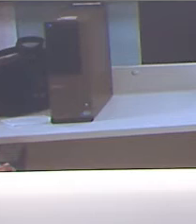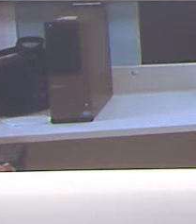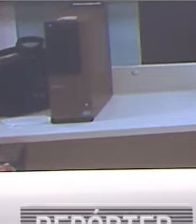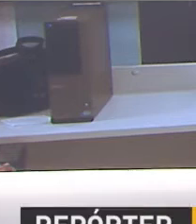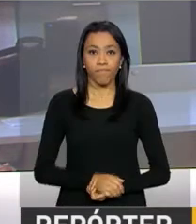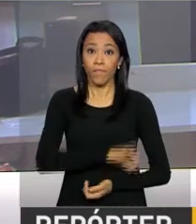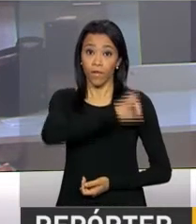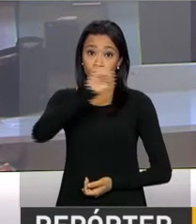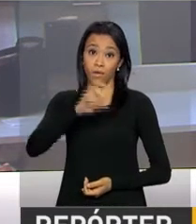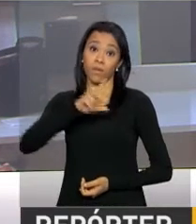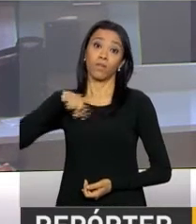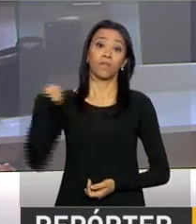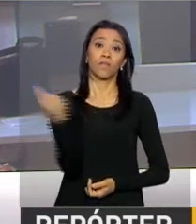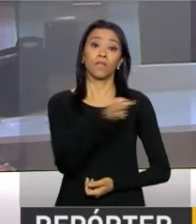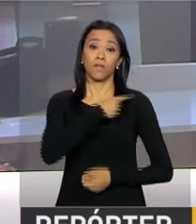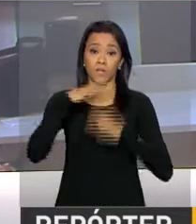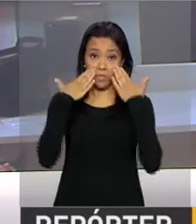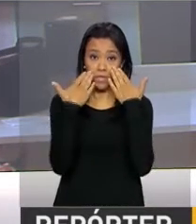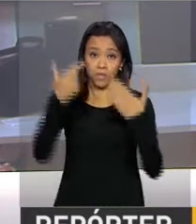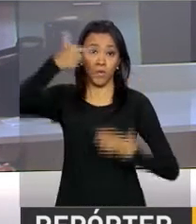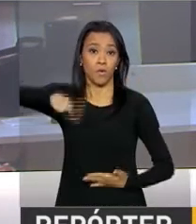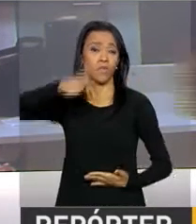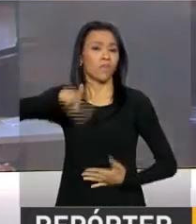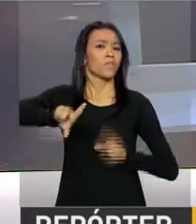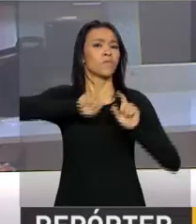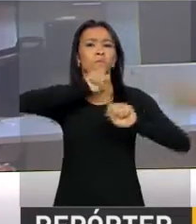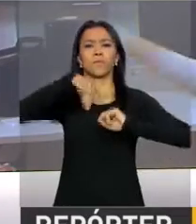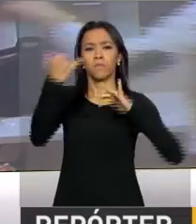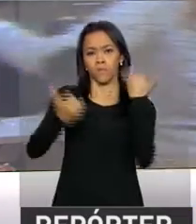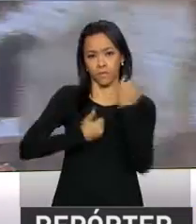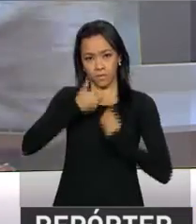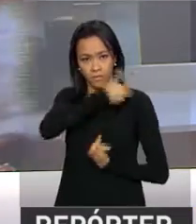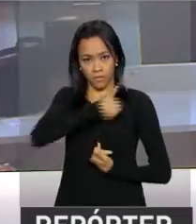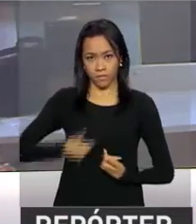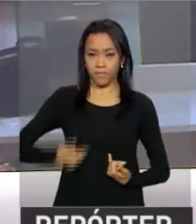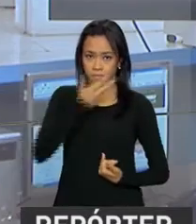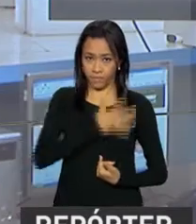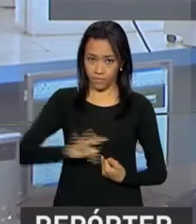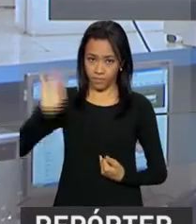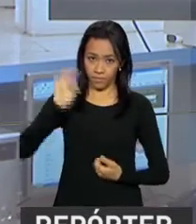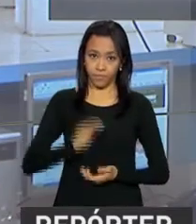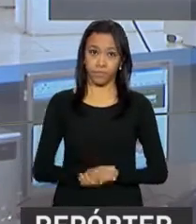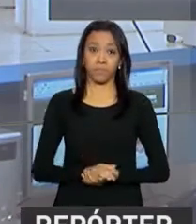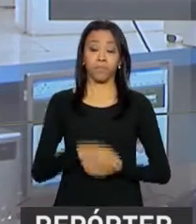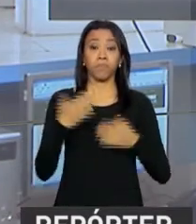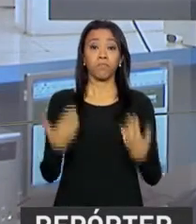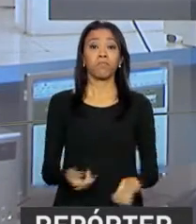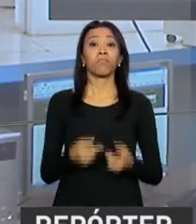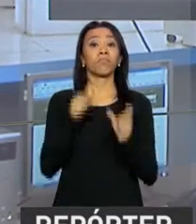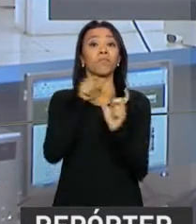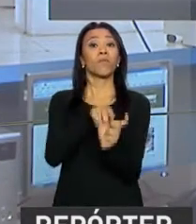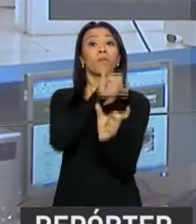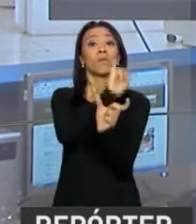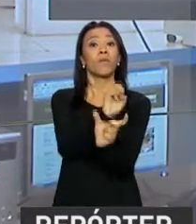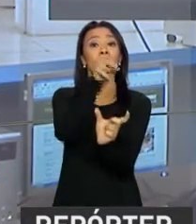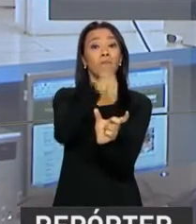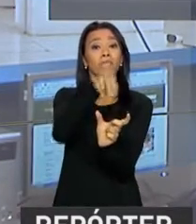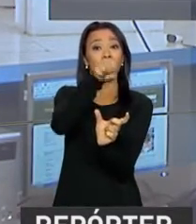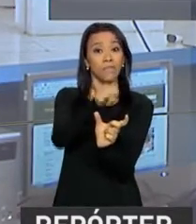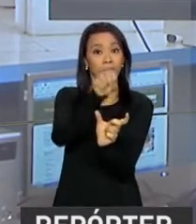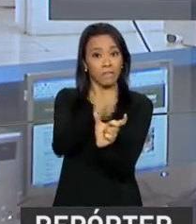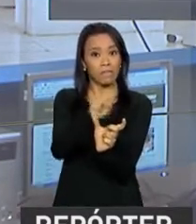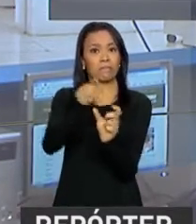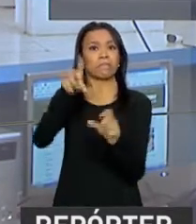olá o repórter nbr está de volta com as notícias do governo federal a previdência tem registrado déficit